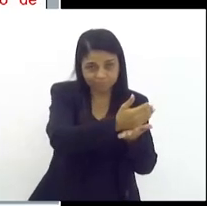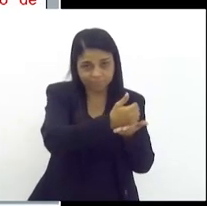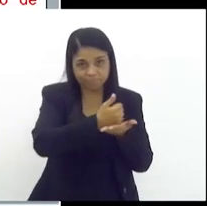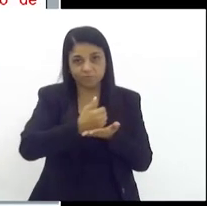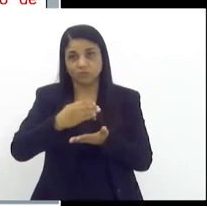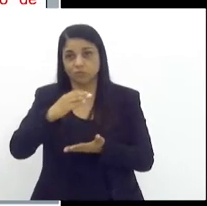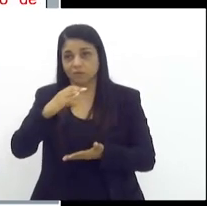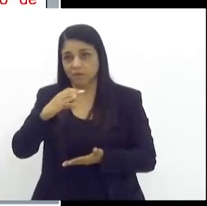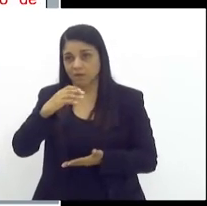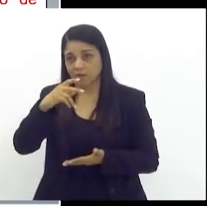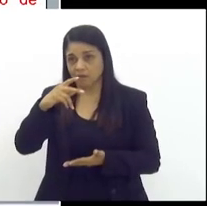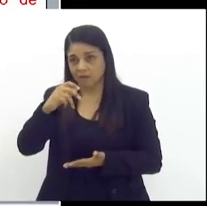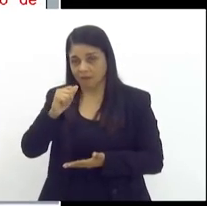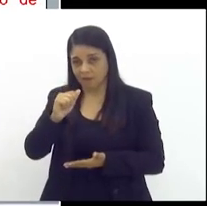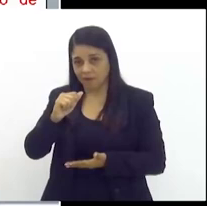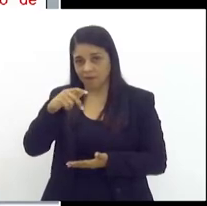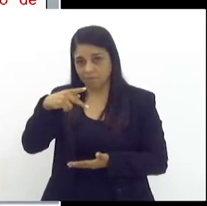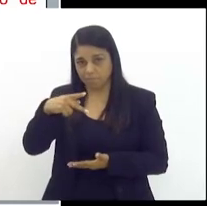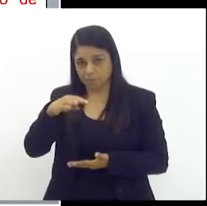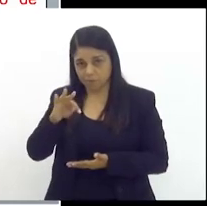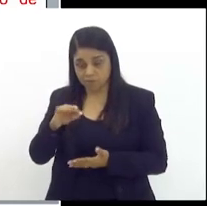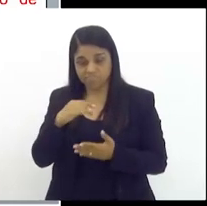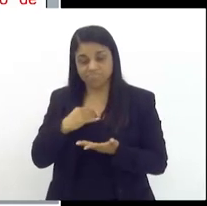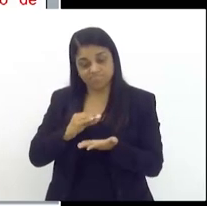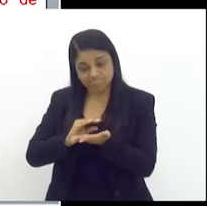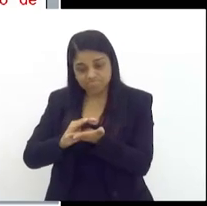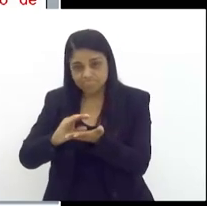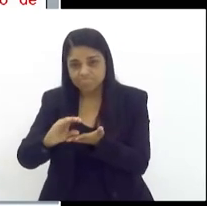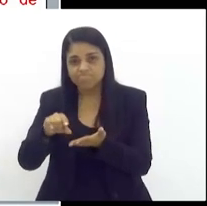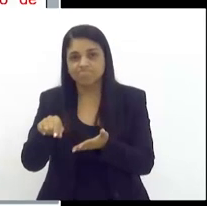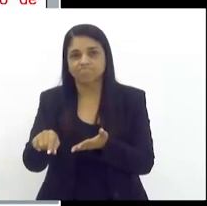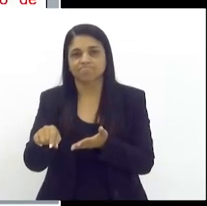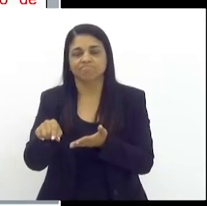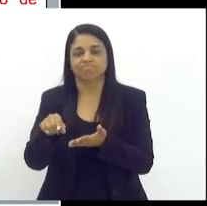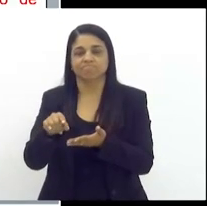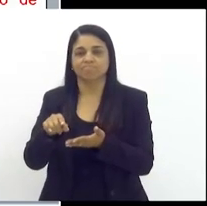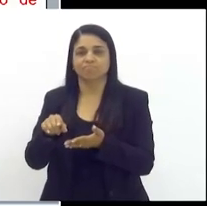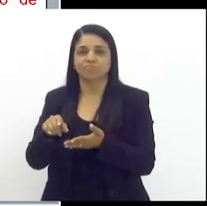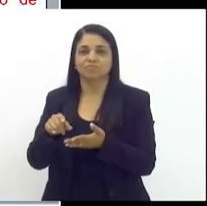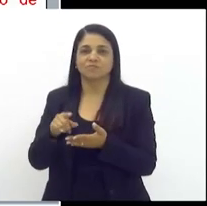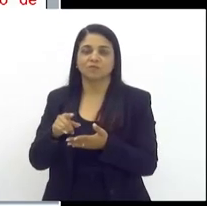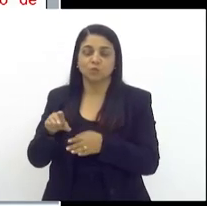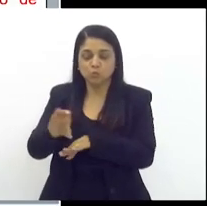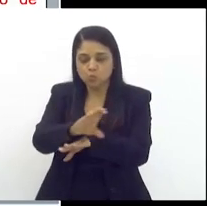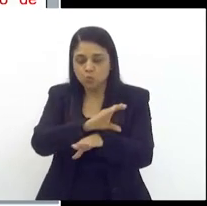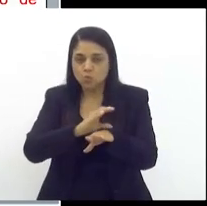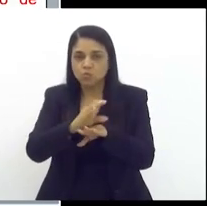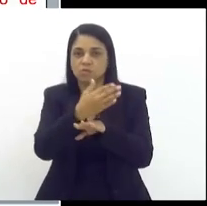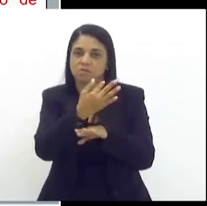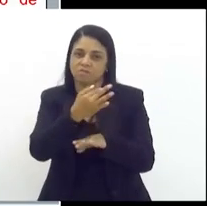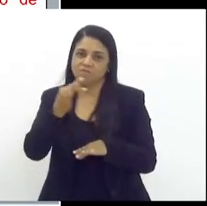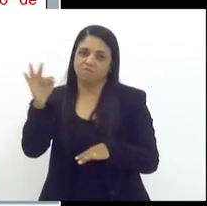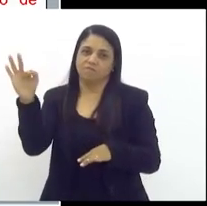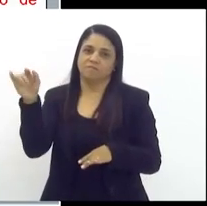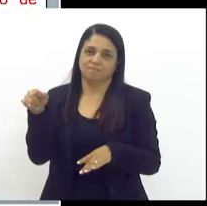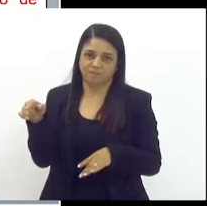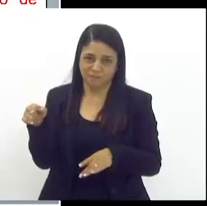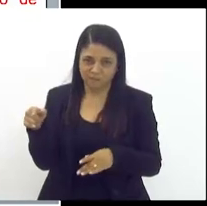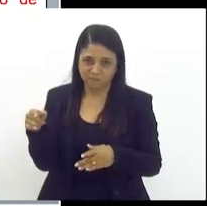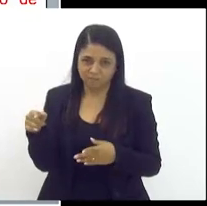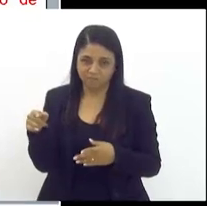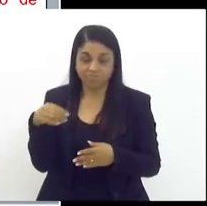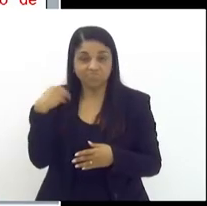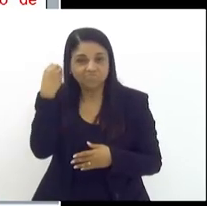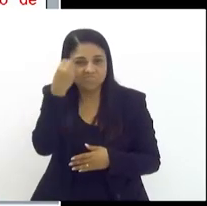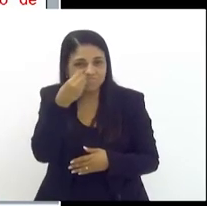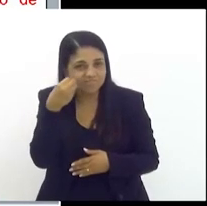caput deverá ser aplicado a integralmente para o financiamento do Conselho federativo Então esse